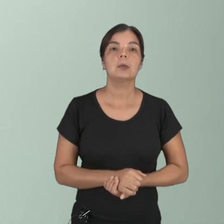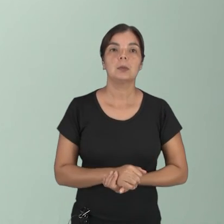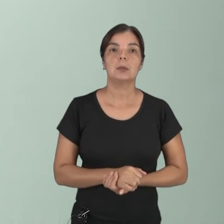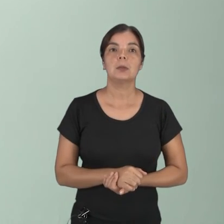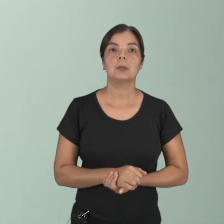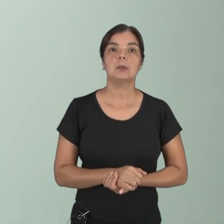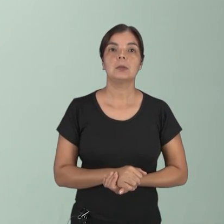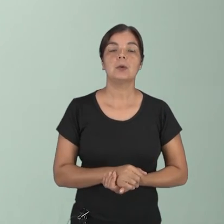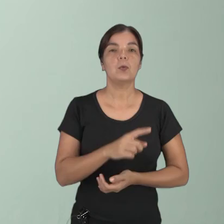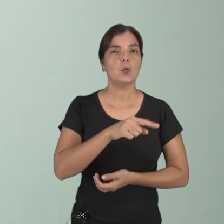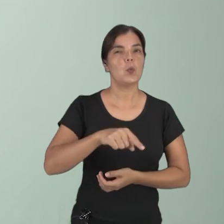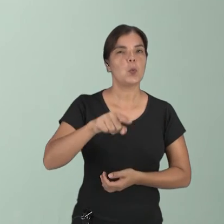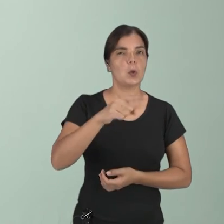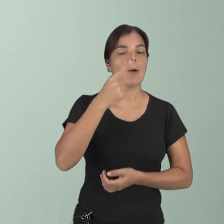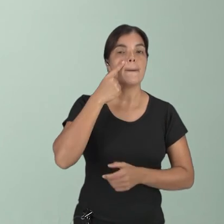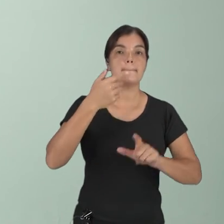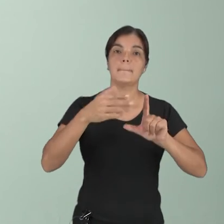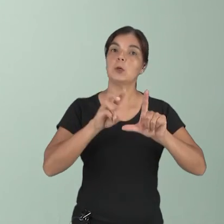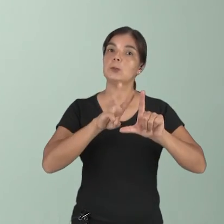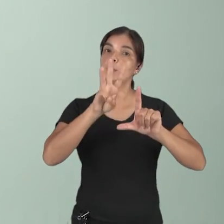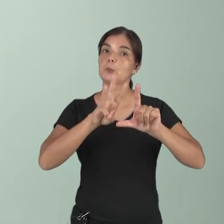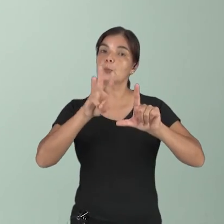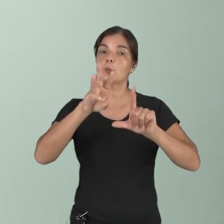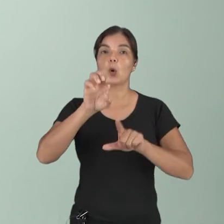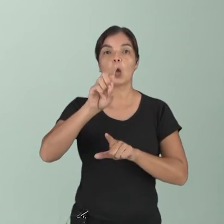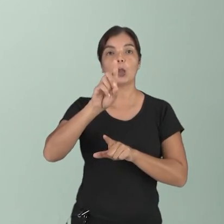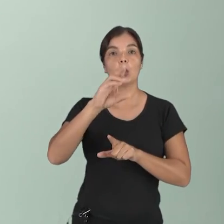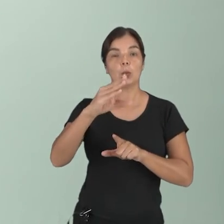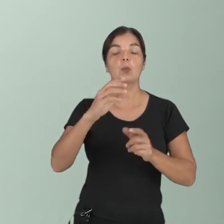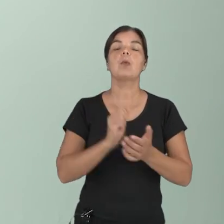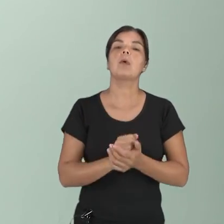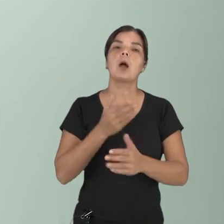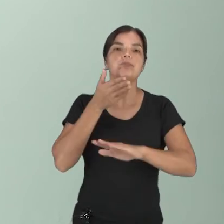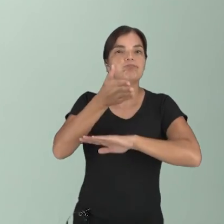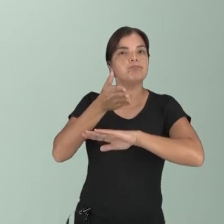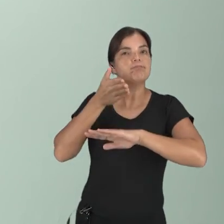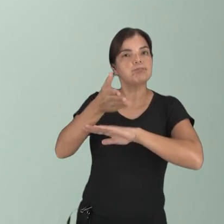né? Você vai lá na plataforma Eduque, acesse,